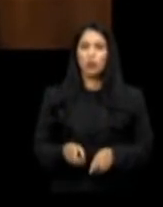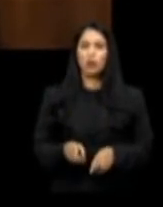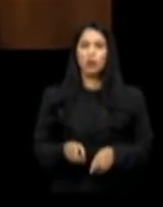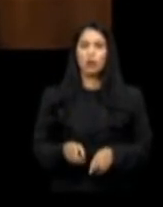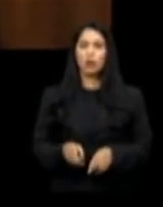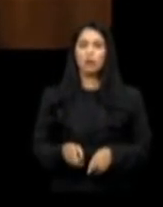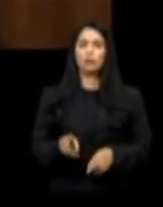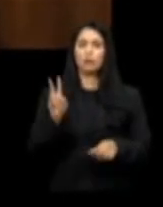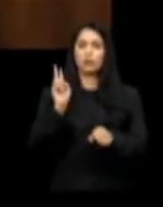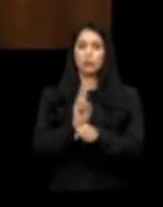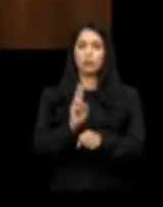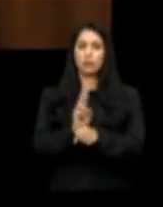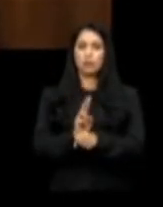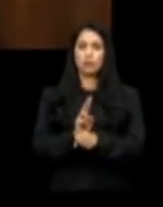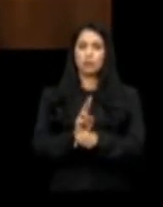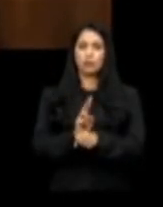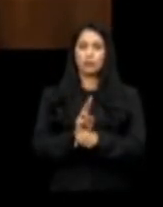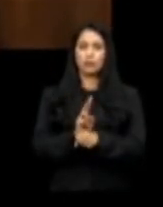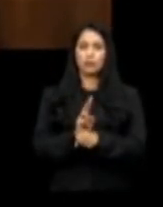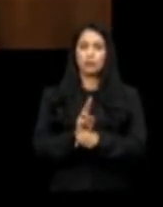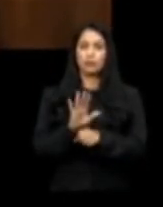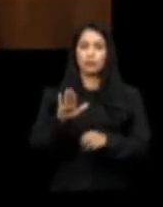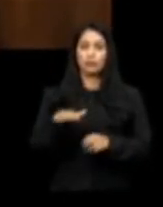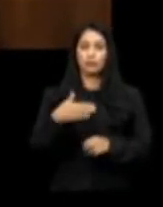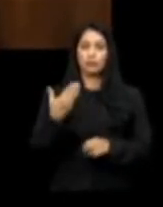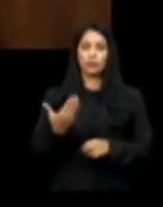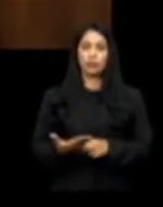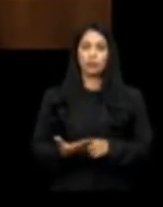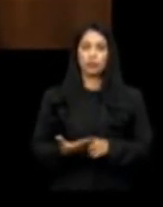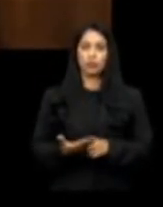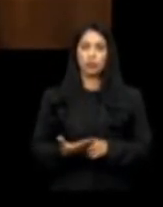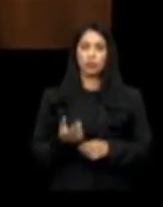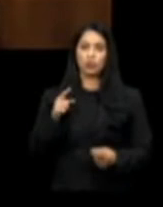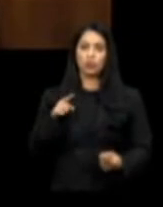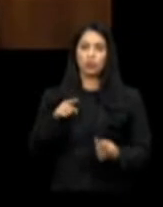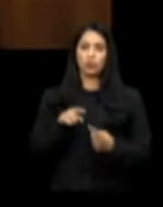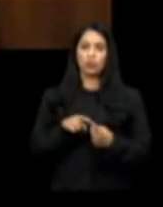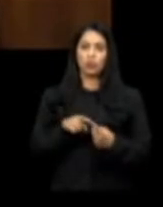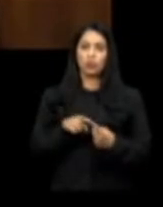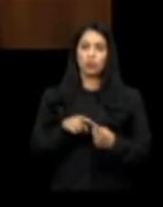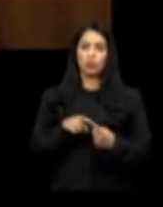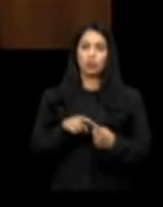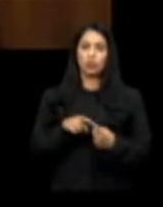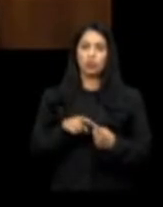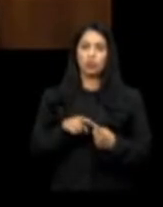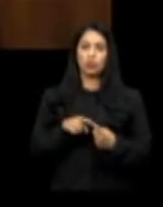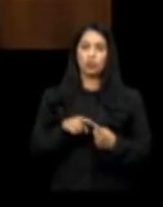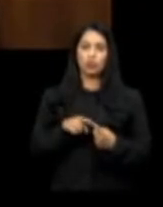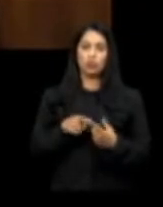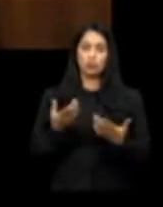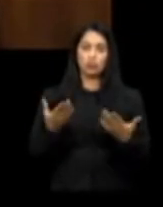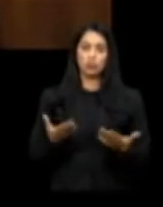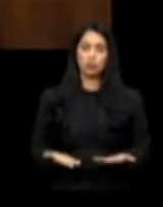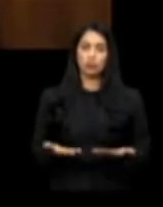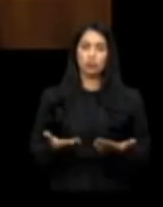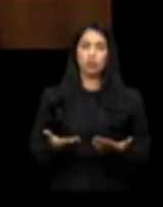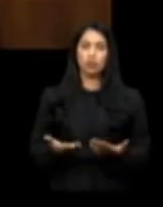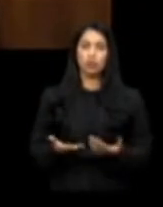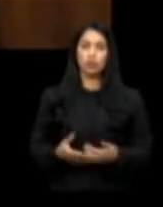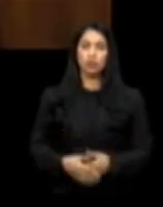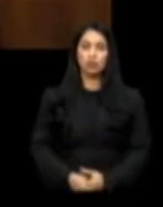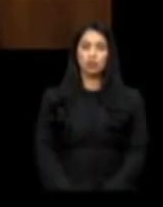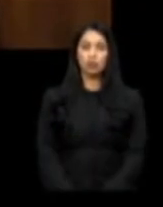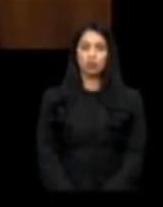de proteção. Eu, então, falo da dimensão objetiva e subjetiva